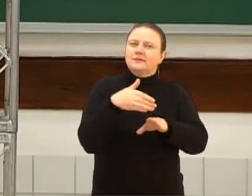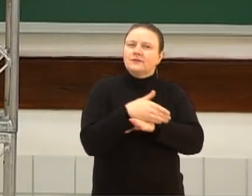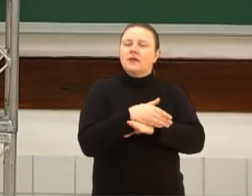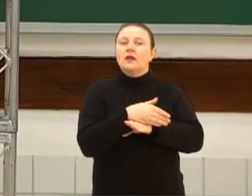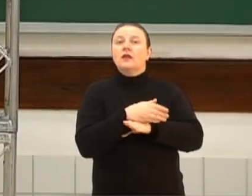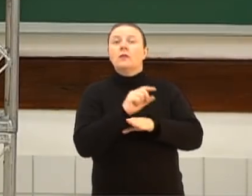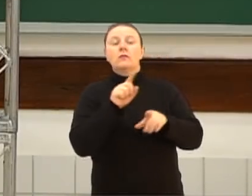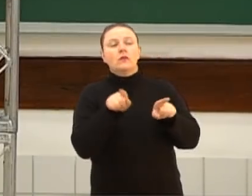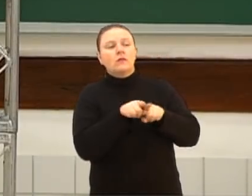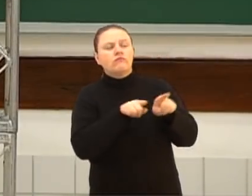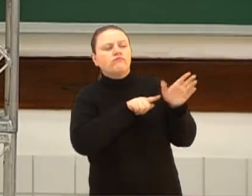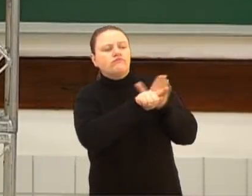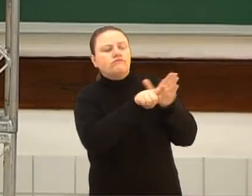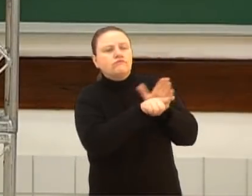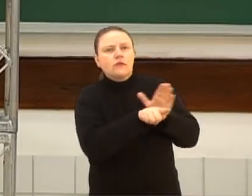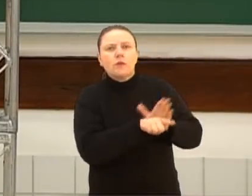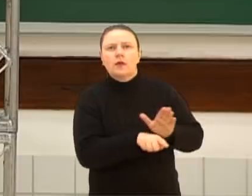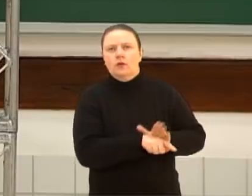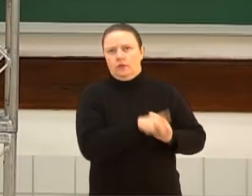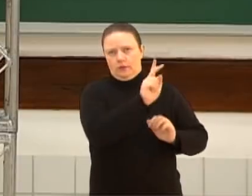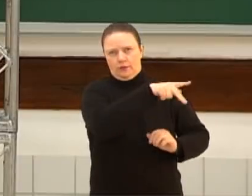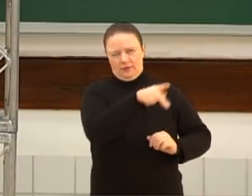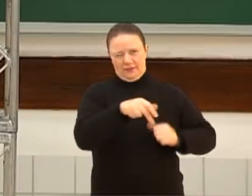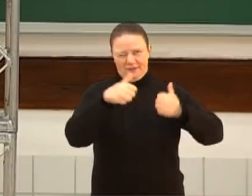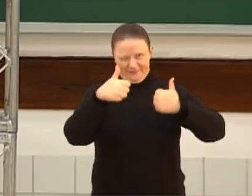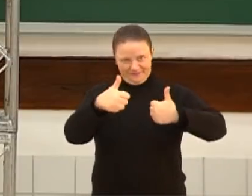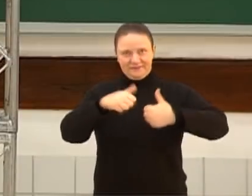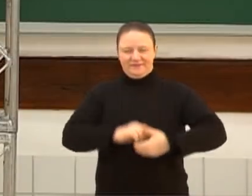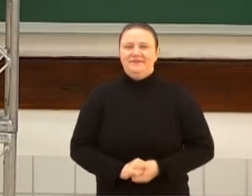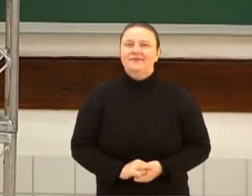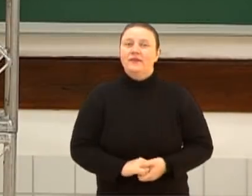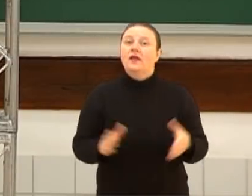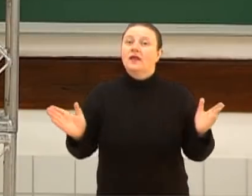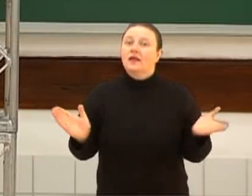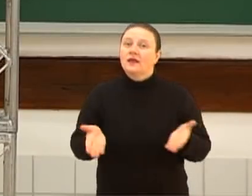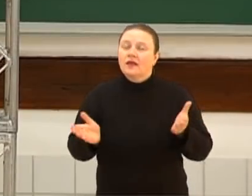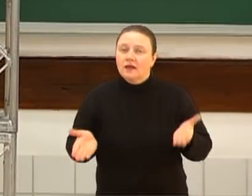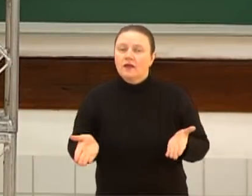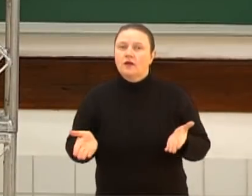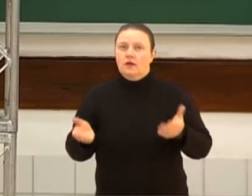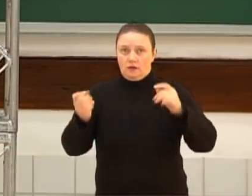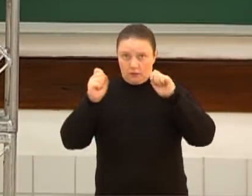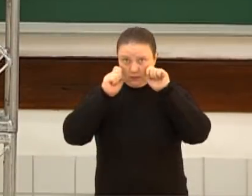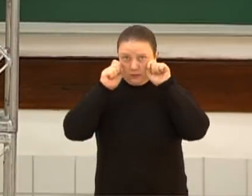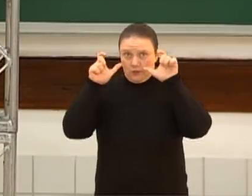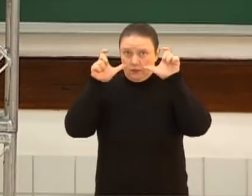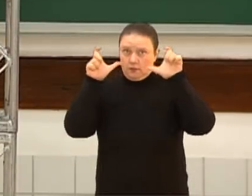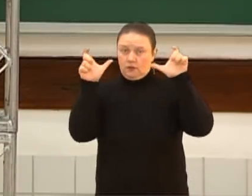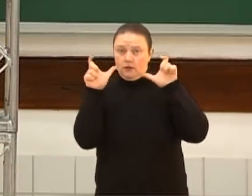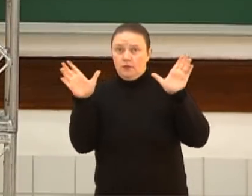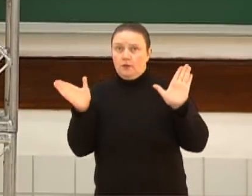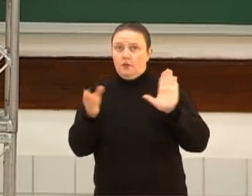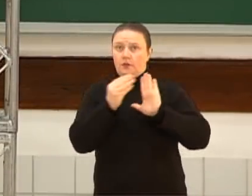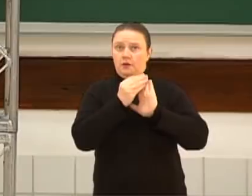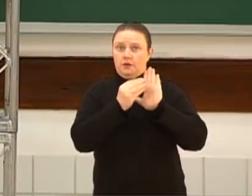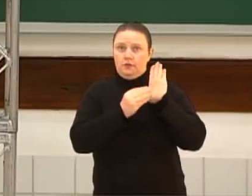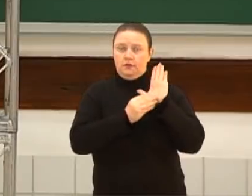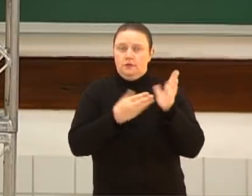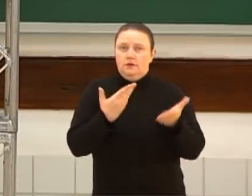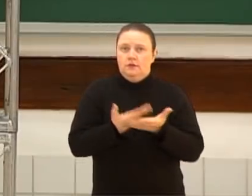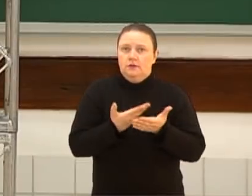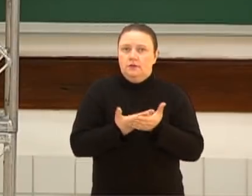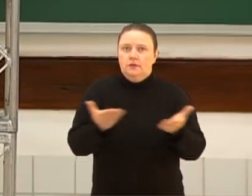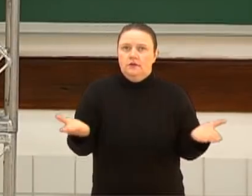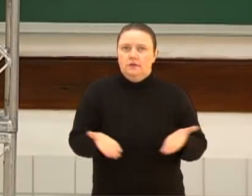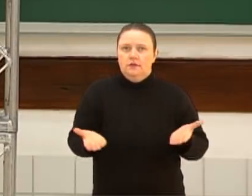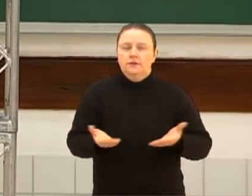tirando suas dúvidas com o seu professor, tá bom? Então eu gostaria agora que você observasse os conteúdos que nós vamos trabalhar na aula de